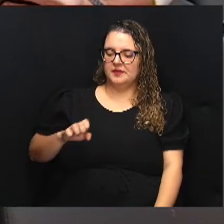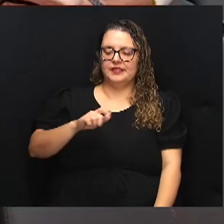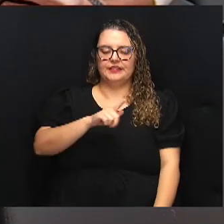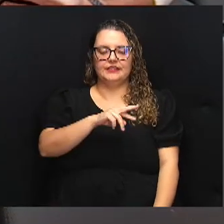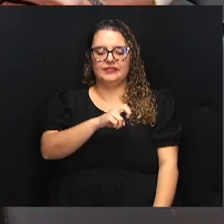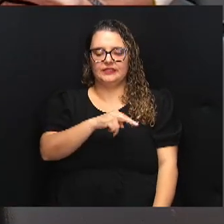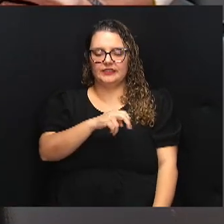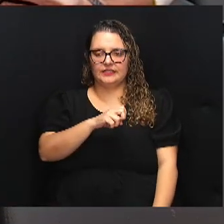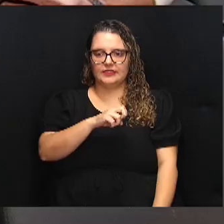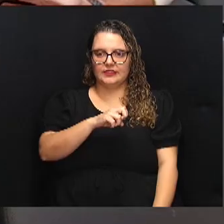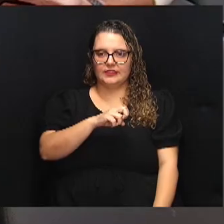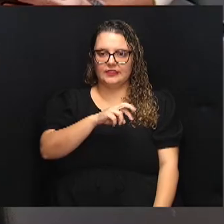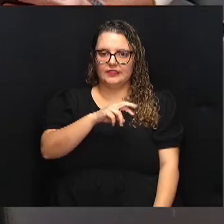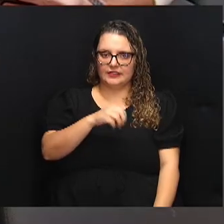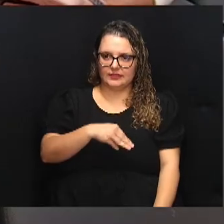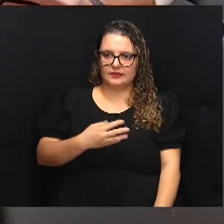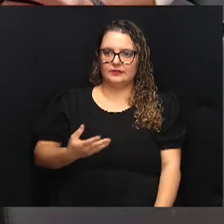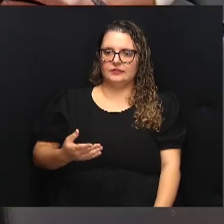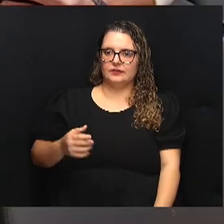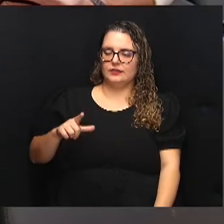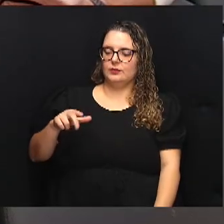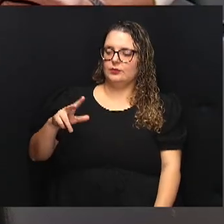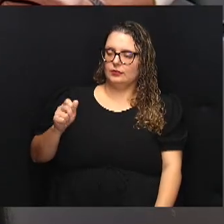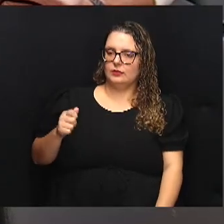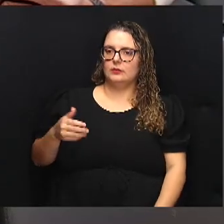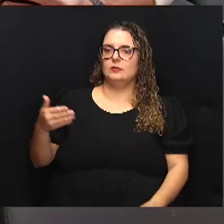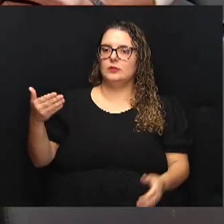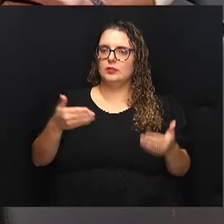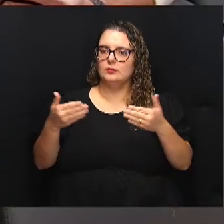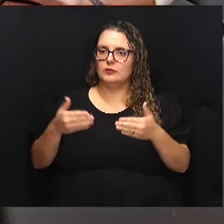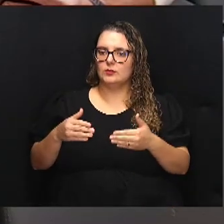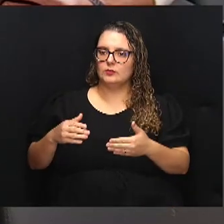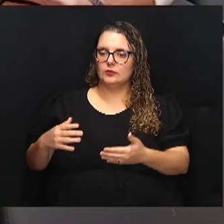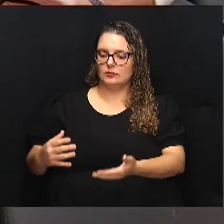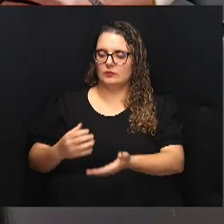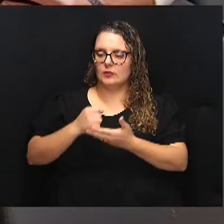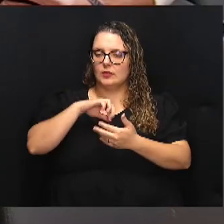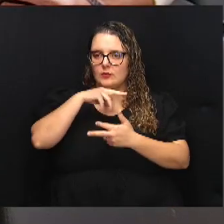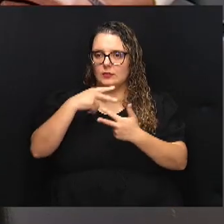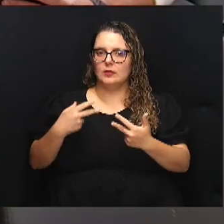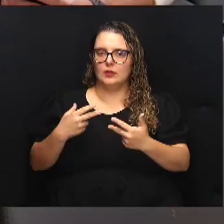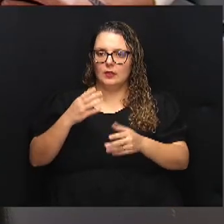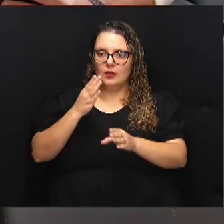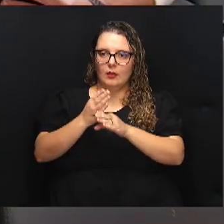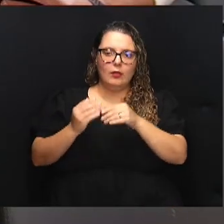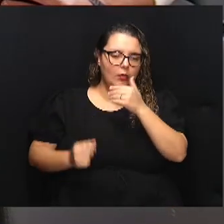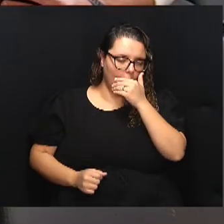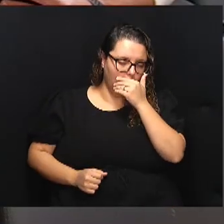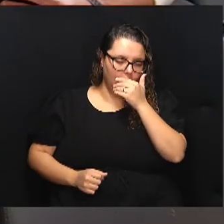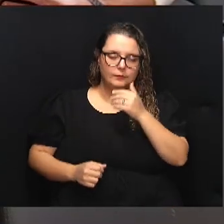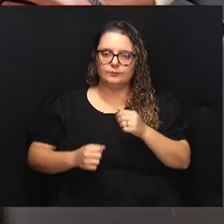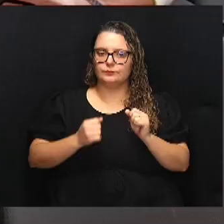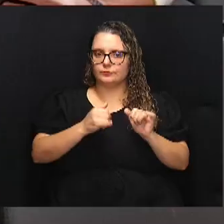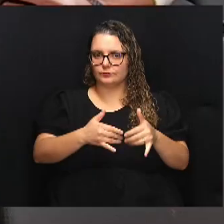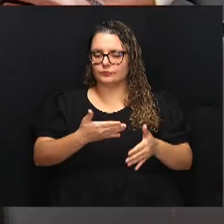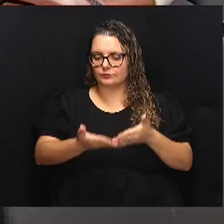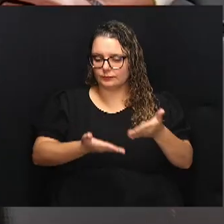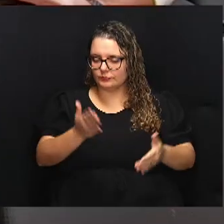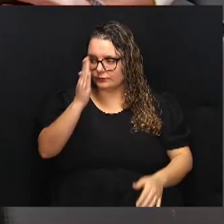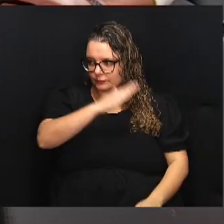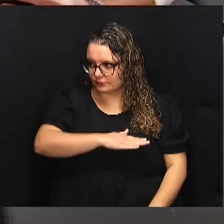soldado 2º SLP Luan pela participação na operação do resgate de animais encontrados em situação de abandono e maus tratos.